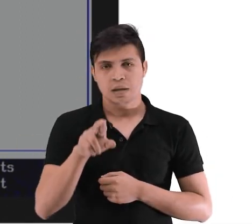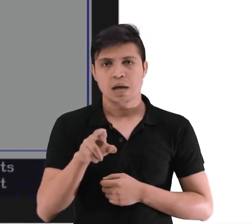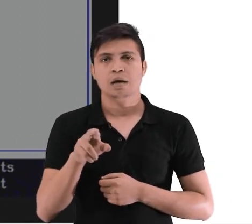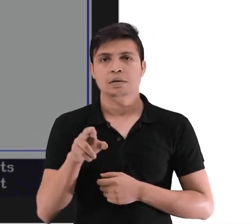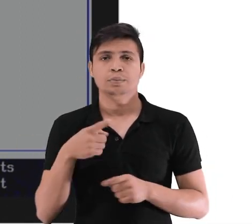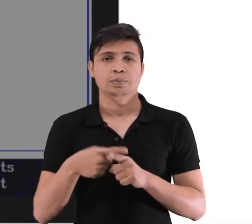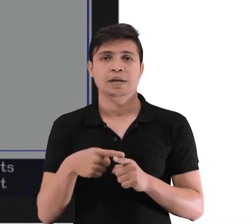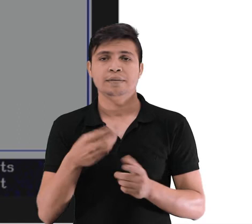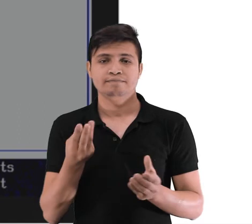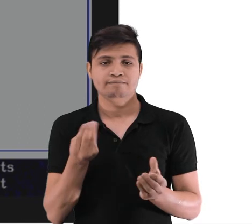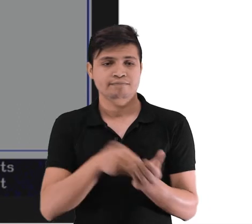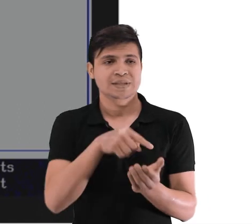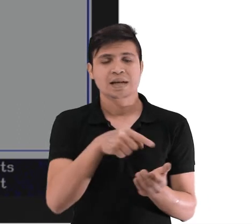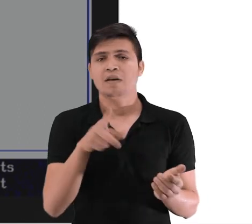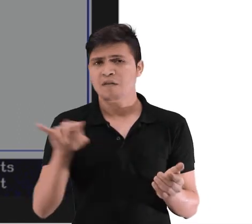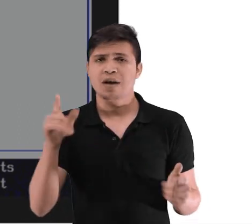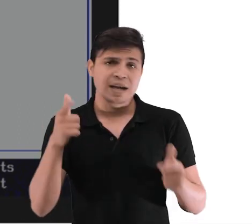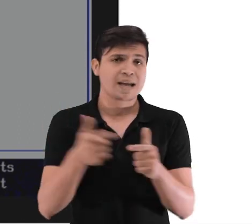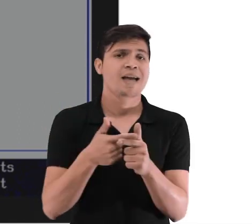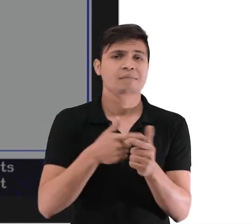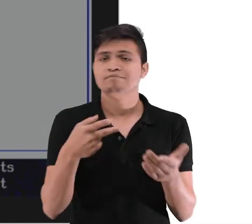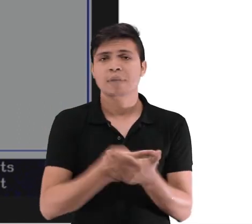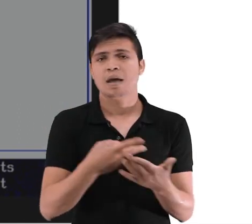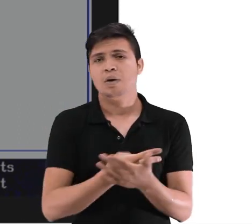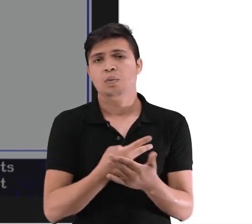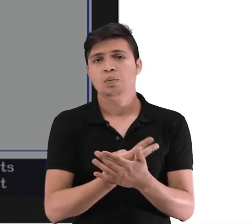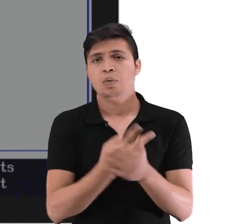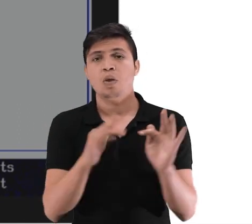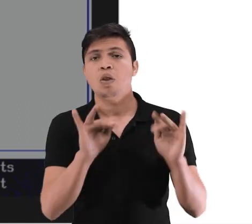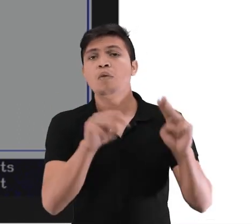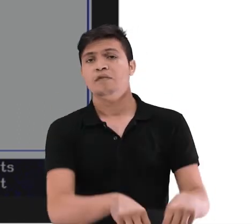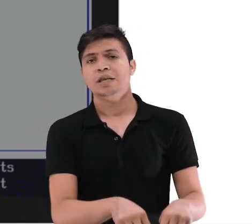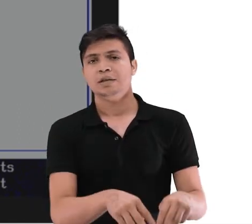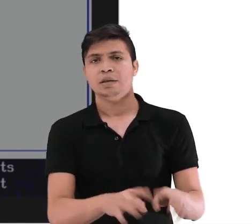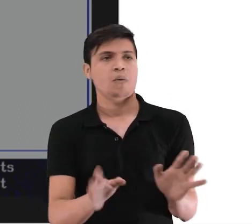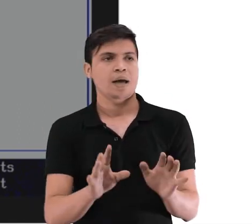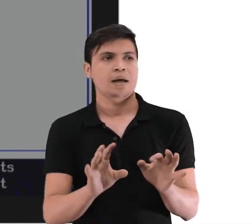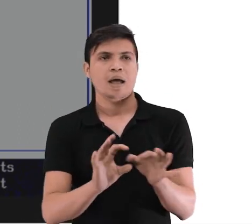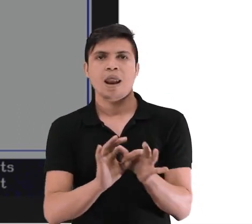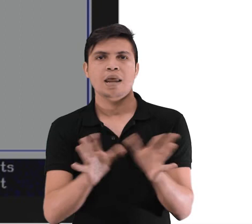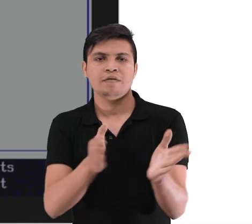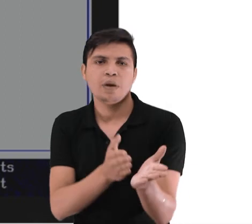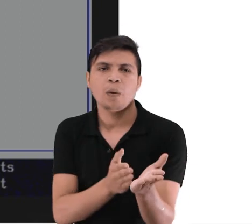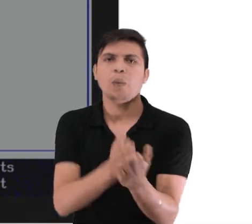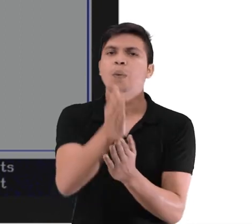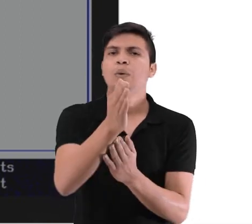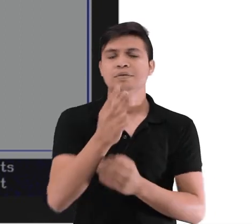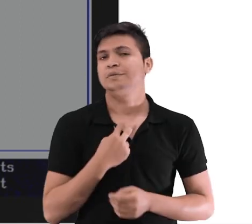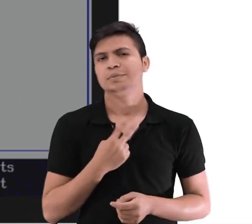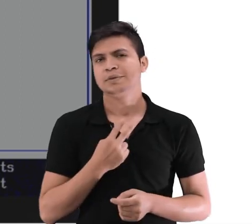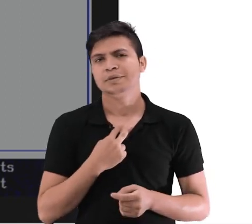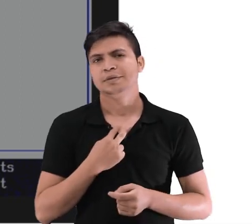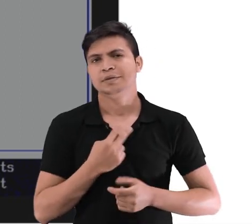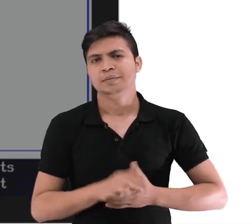fazer a instalação, ela vai dar um erro no final. Ela não vai deixar você continuar e finalizar a instalação do